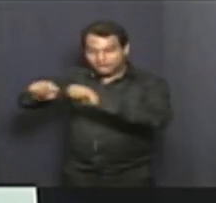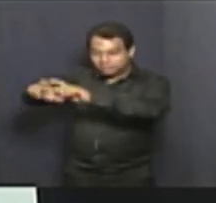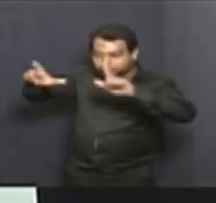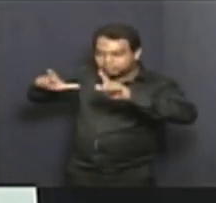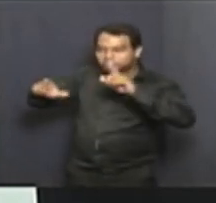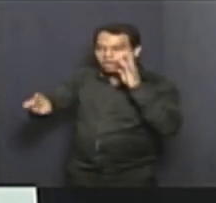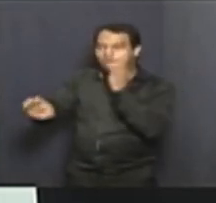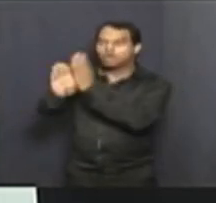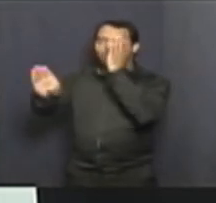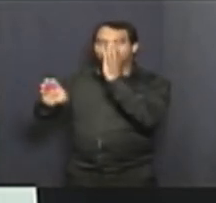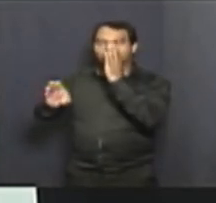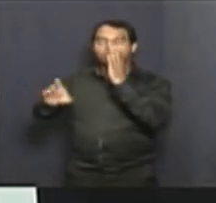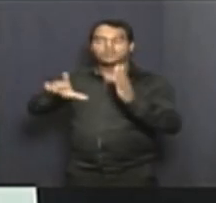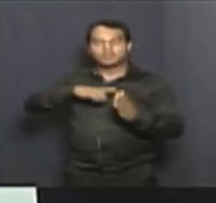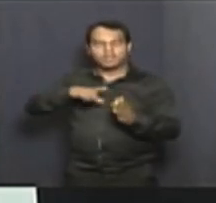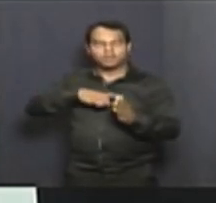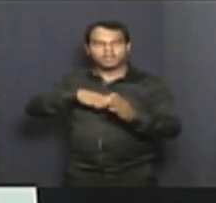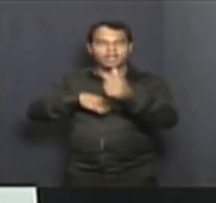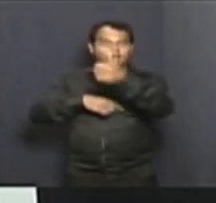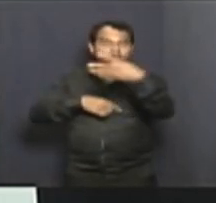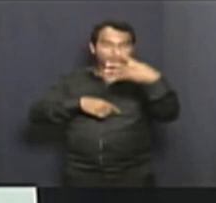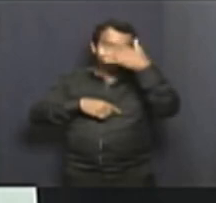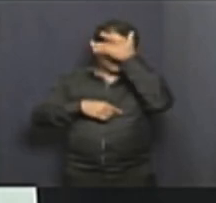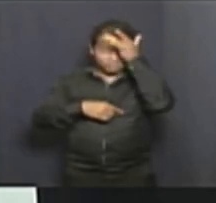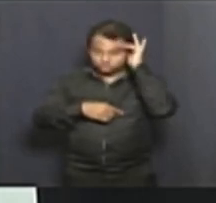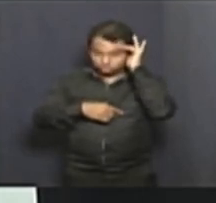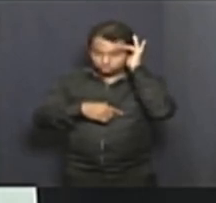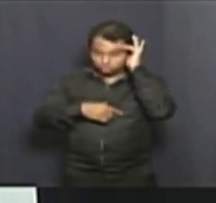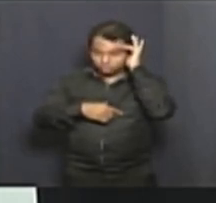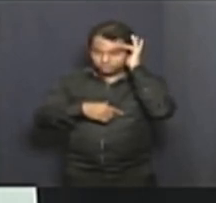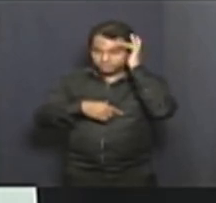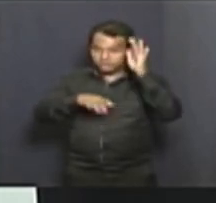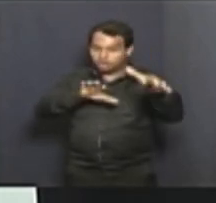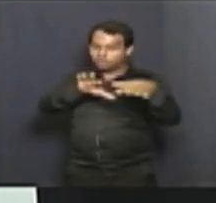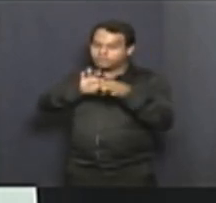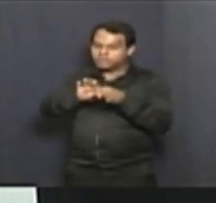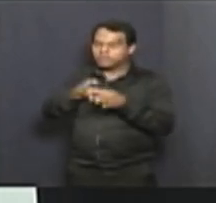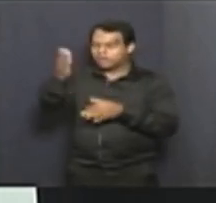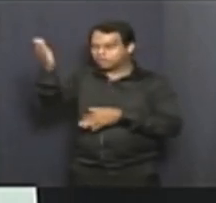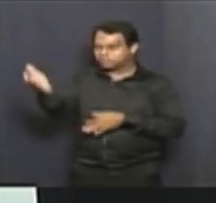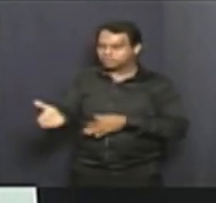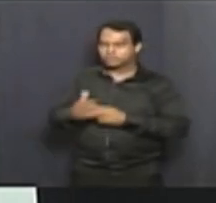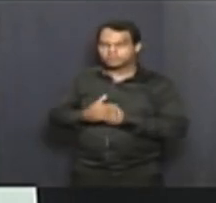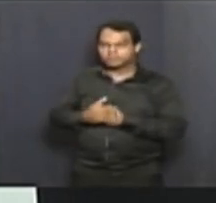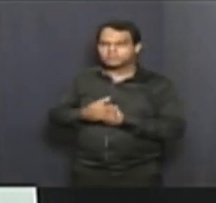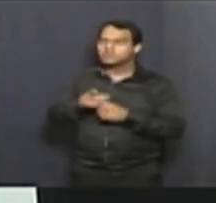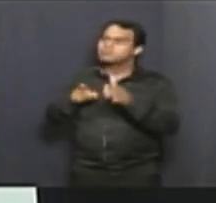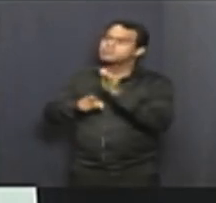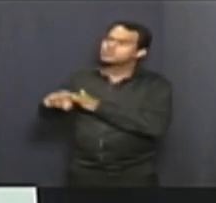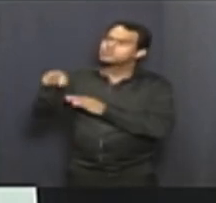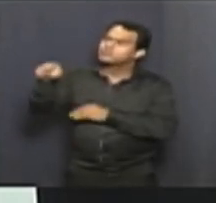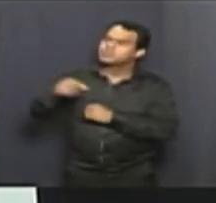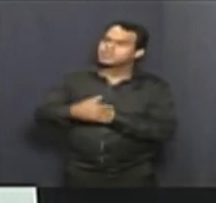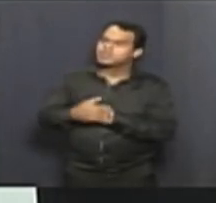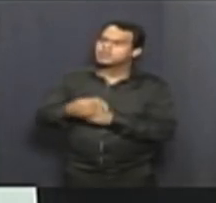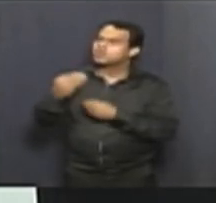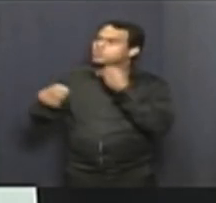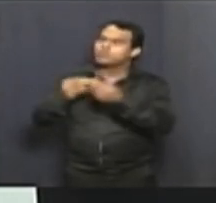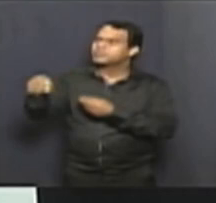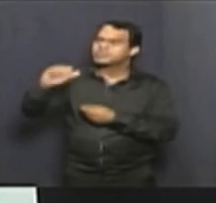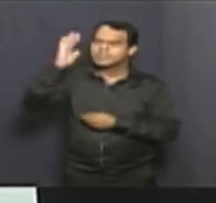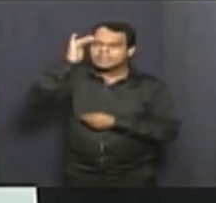de 14 pessoas ligadas ao senhor eu gostaria de saber do senhor ou senhora entende